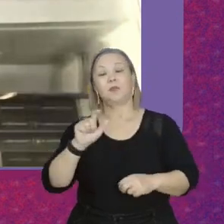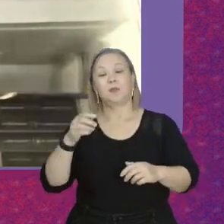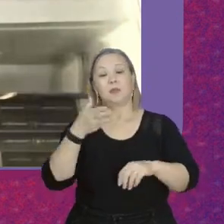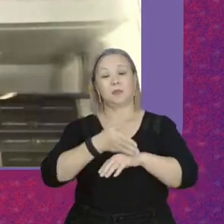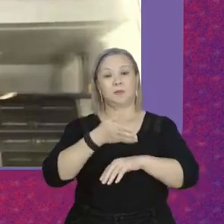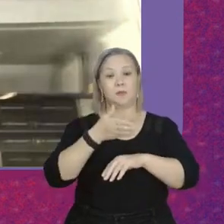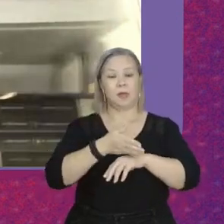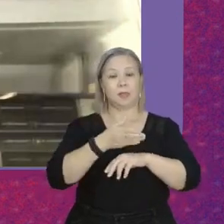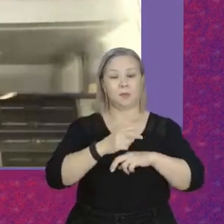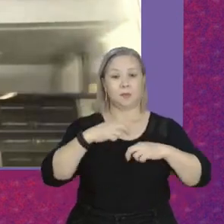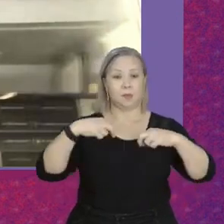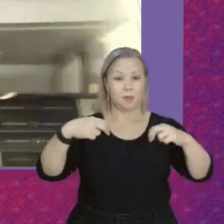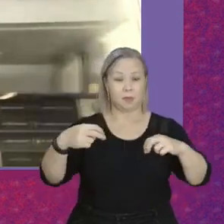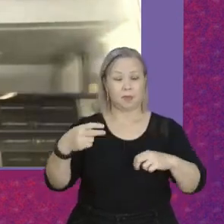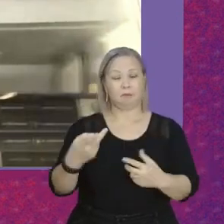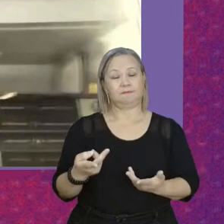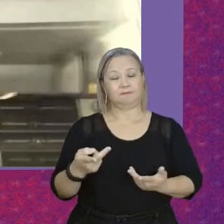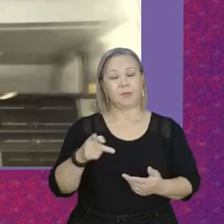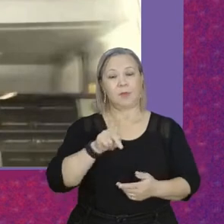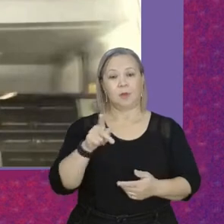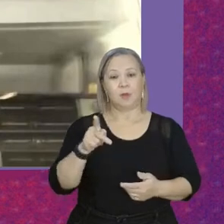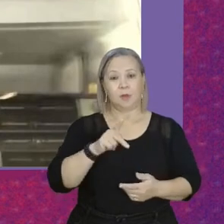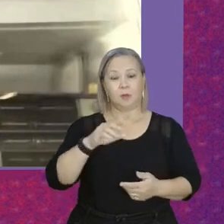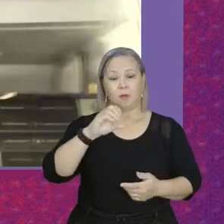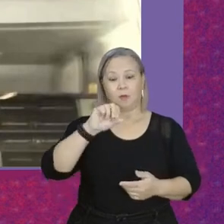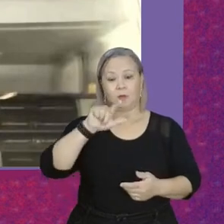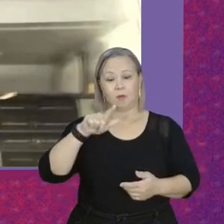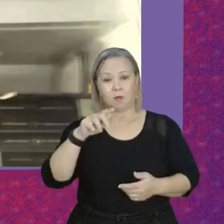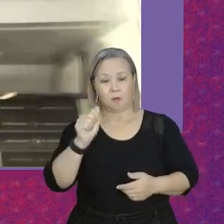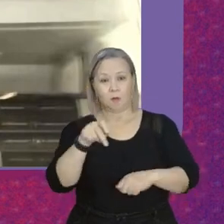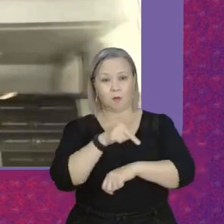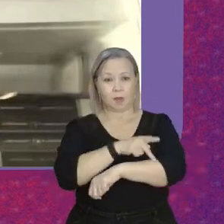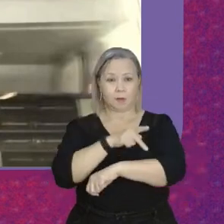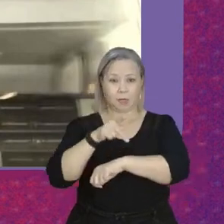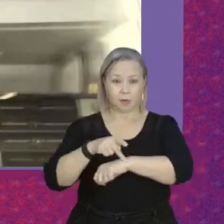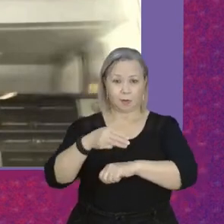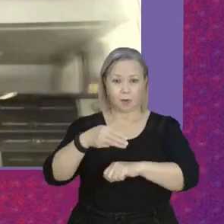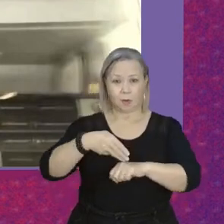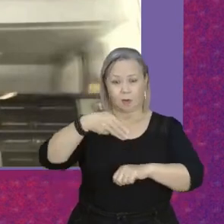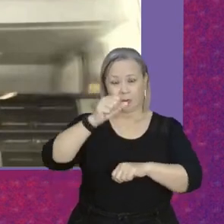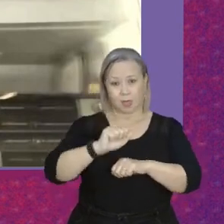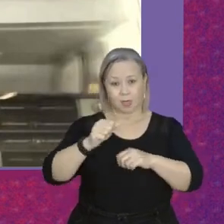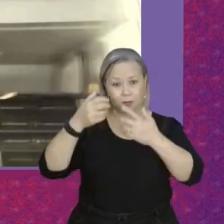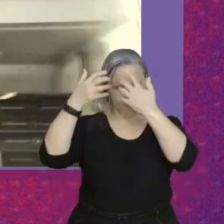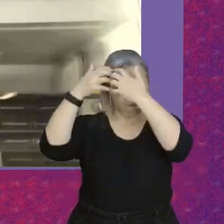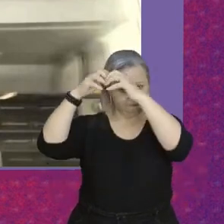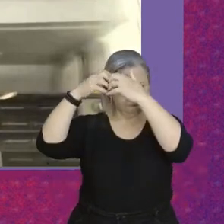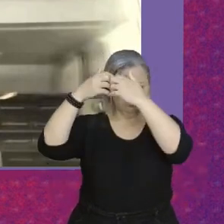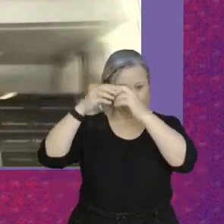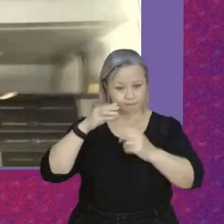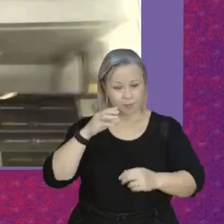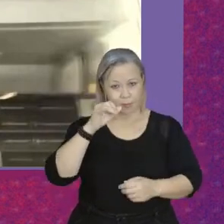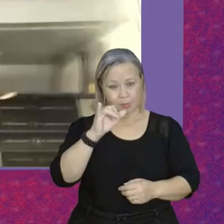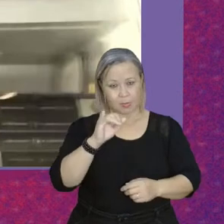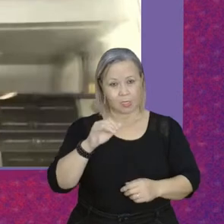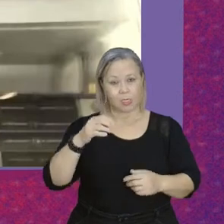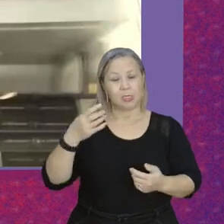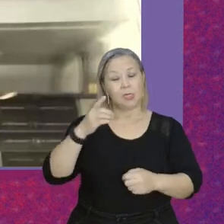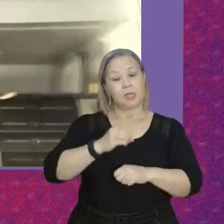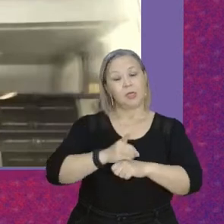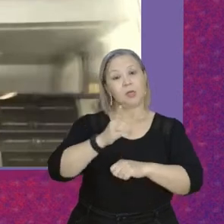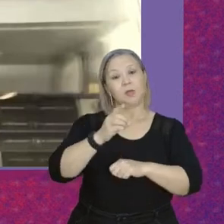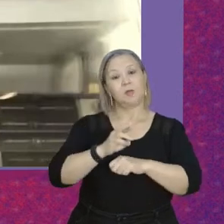são a professora Olga Freitas, que é pedagoga, mestre em neurociência, doutoranda em educação